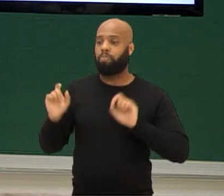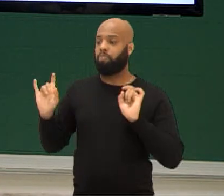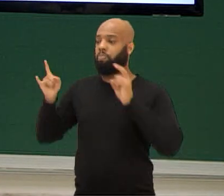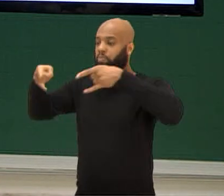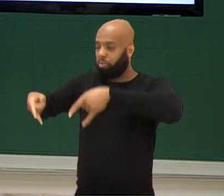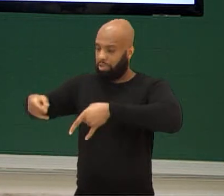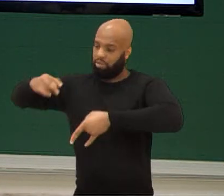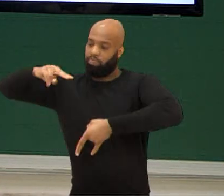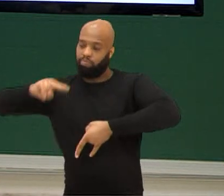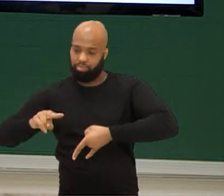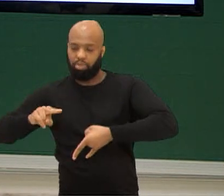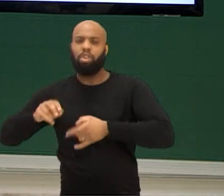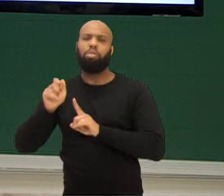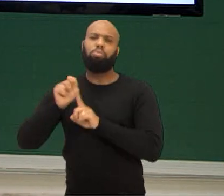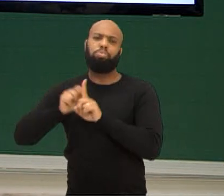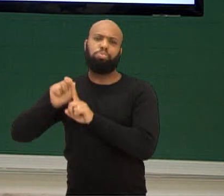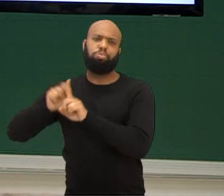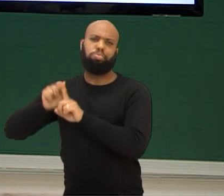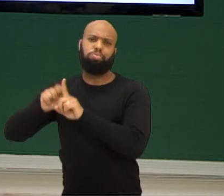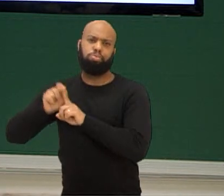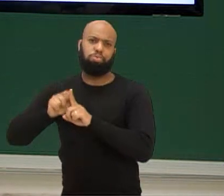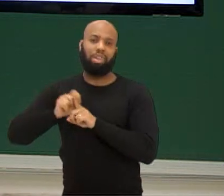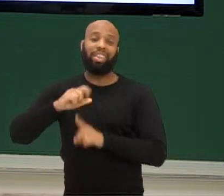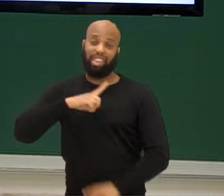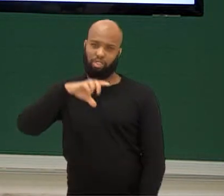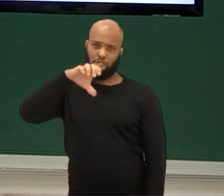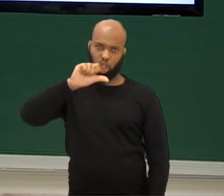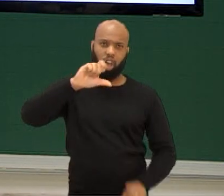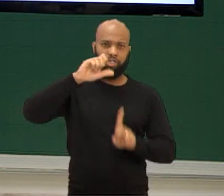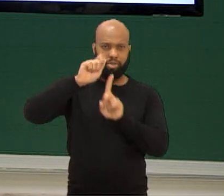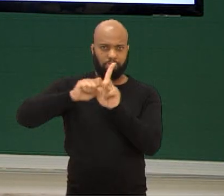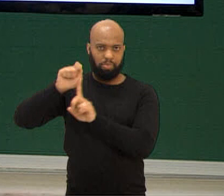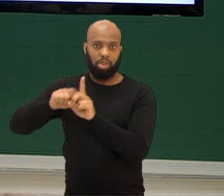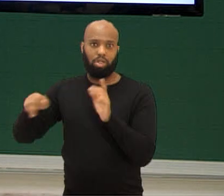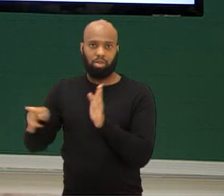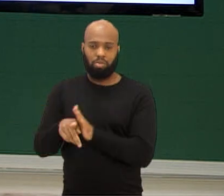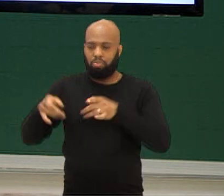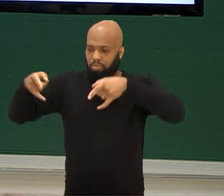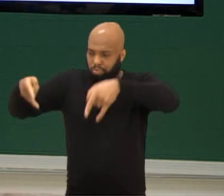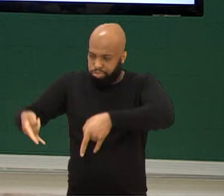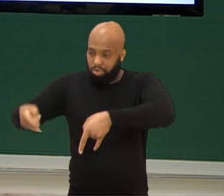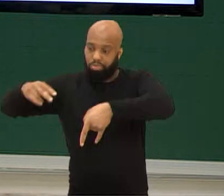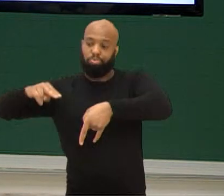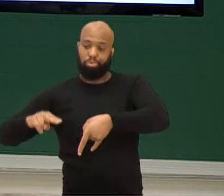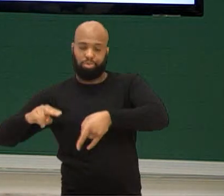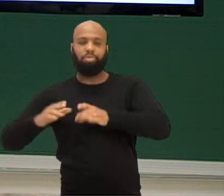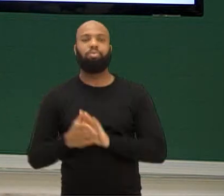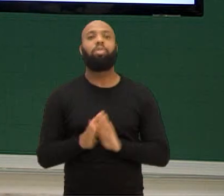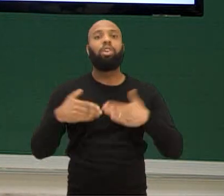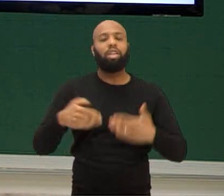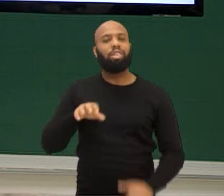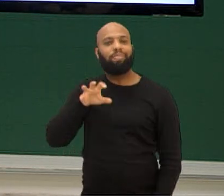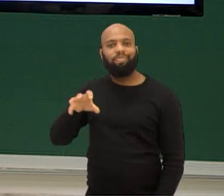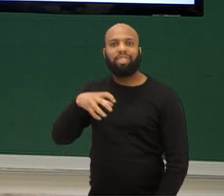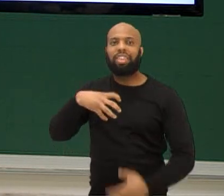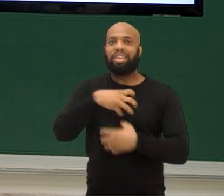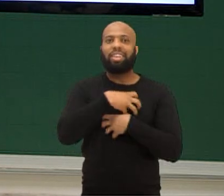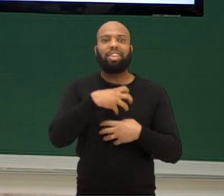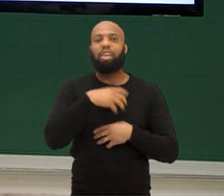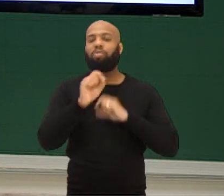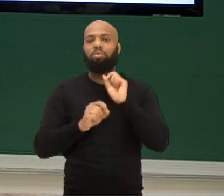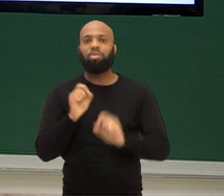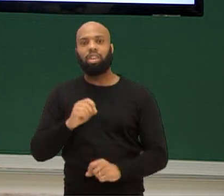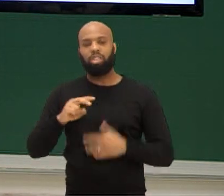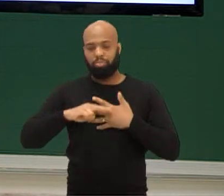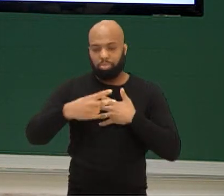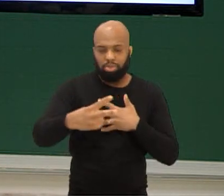por vários meses, alguns historiadores dizem que foram 9 meses que ela ficou na cama, e essa enfermidade deixou sequelas, deixou uma